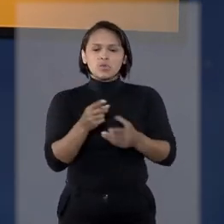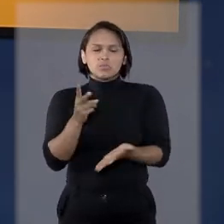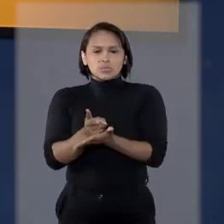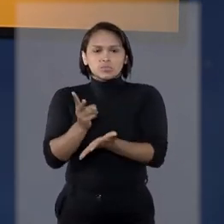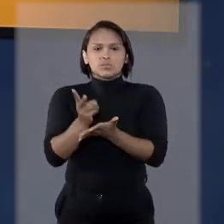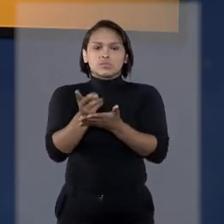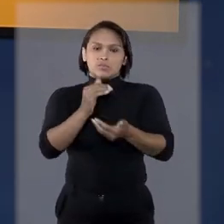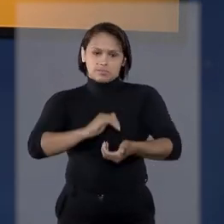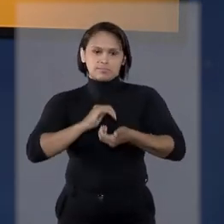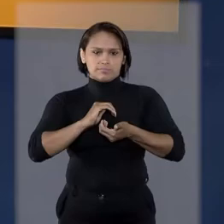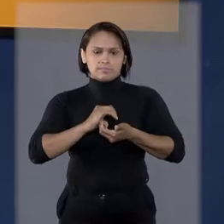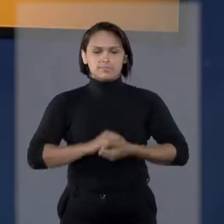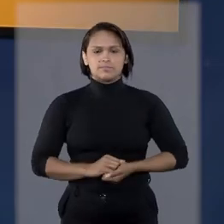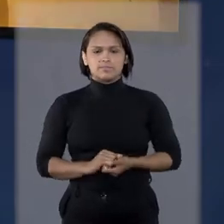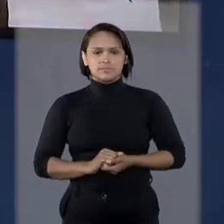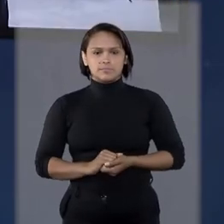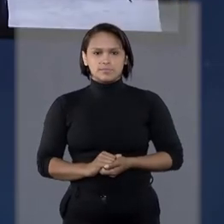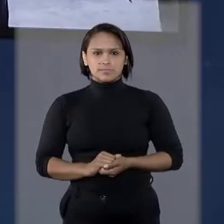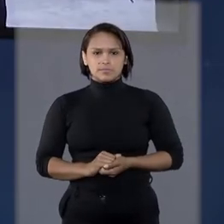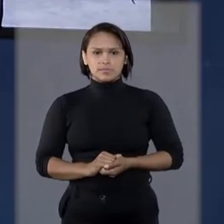para o funcionamento da corte.